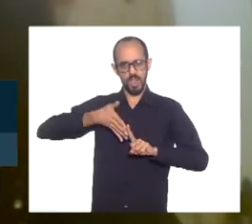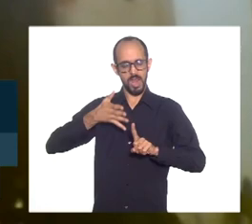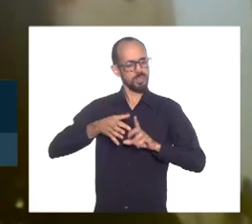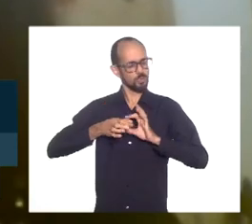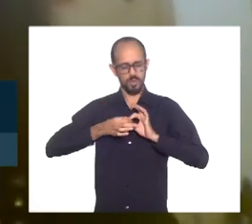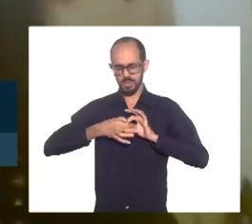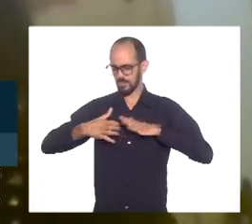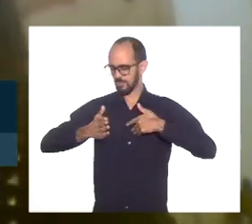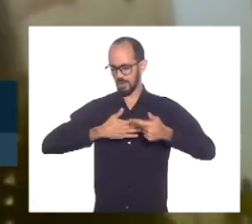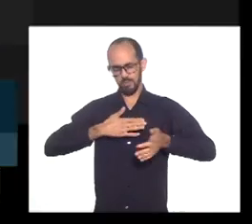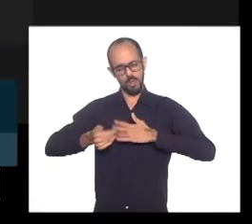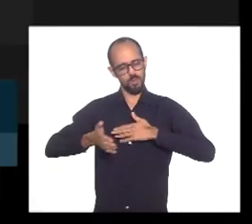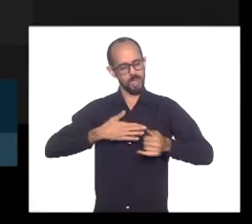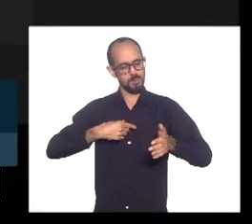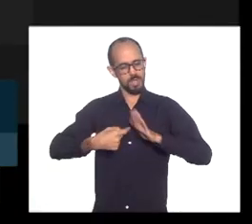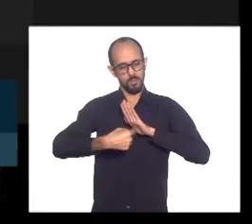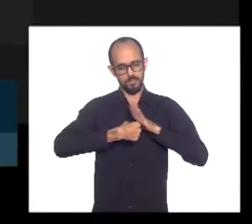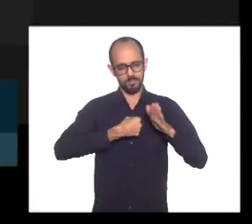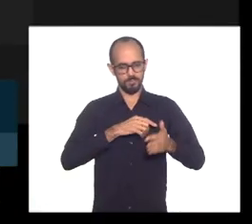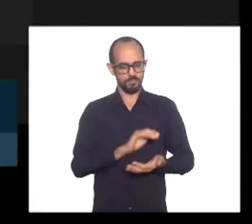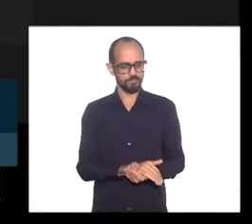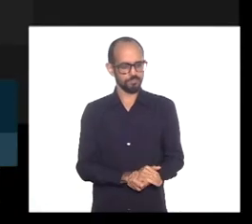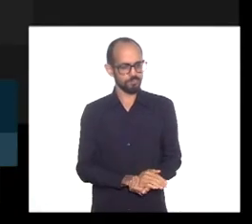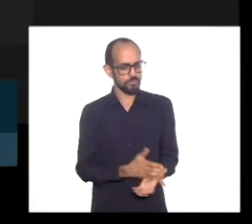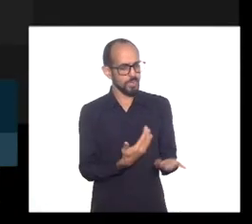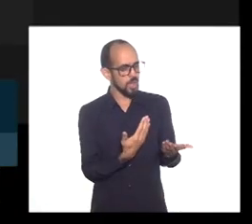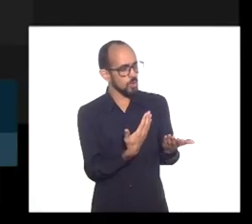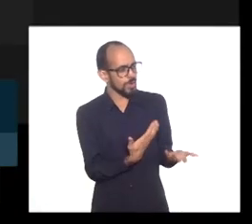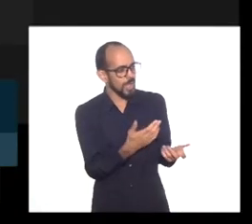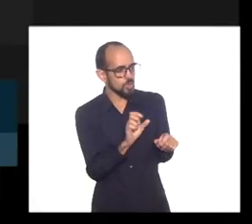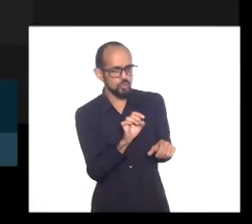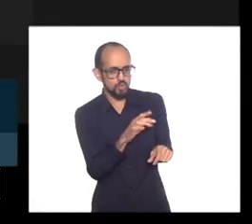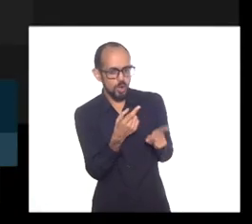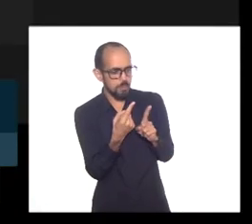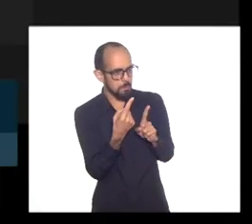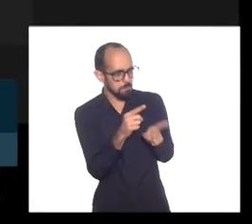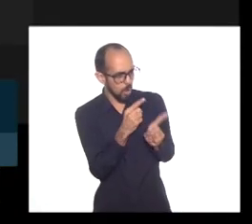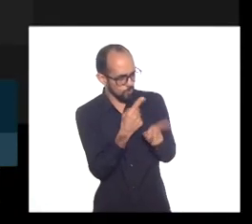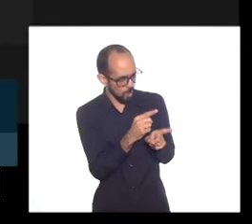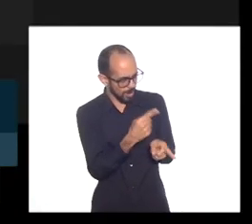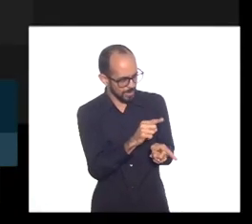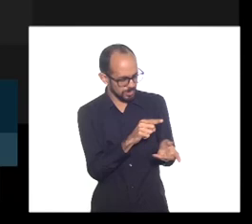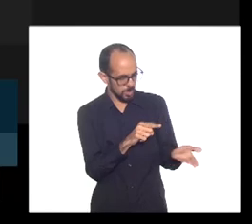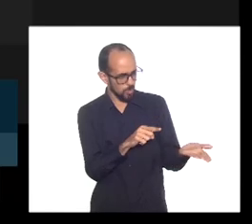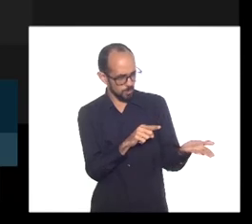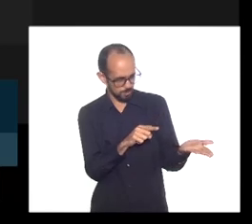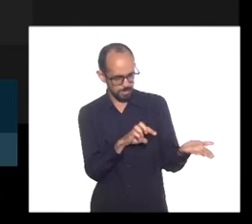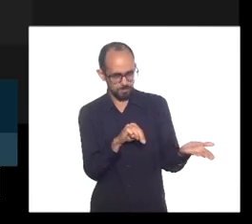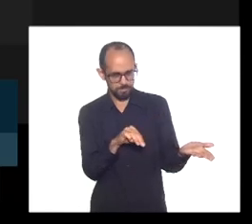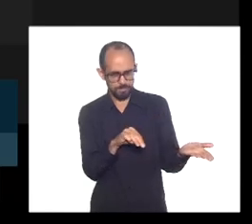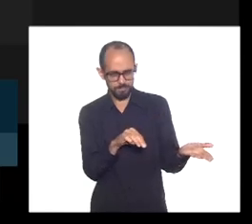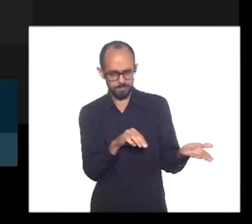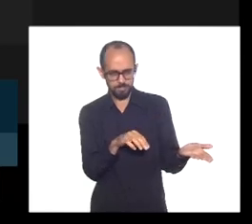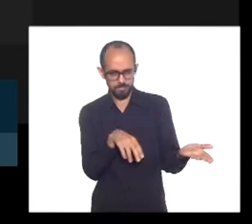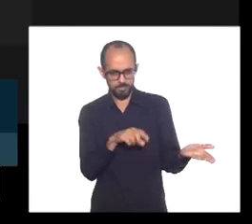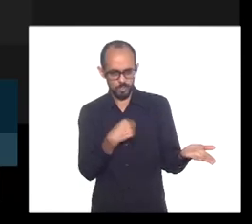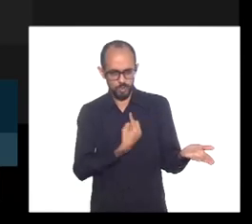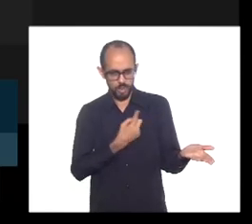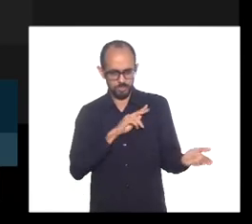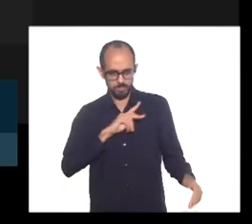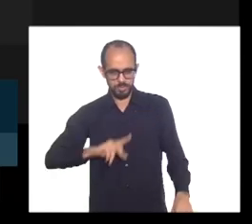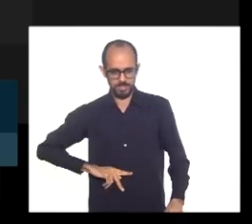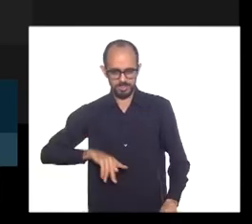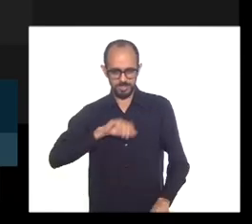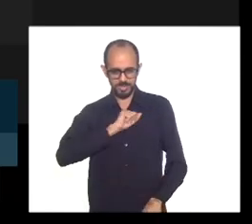disponível aí para o debate. Maravilha. Eu queria fazer só uma provocação do nosso presidente André